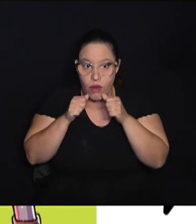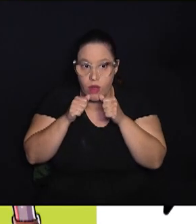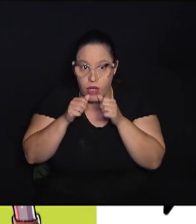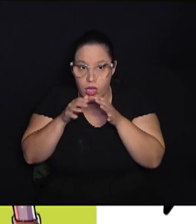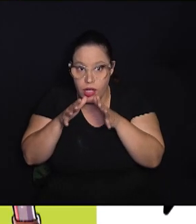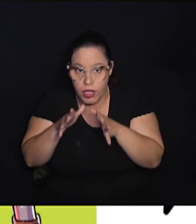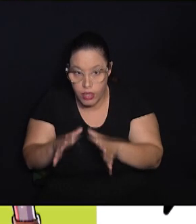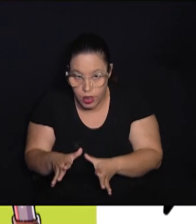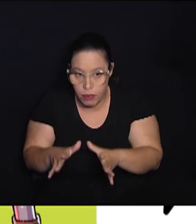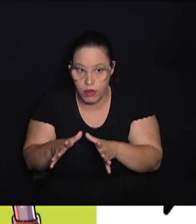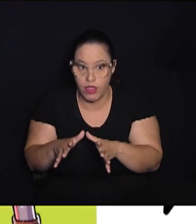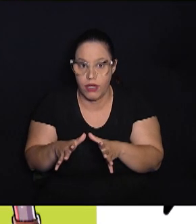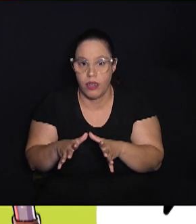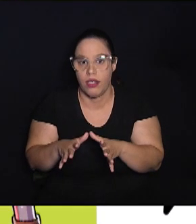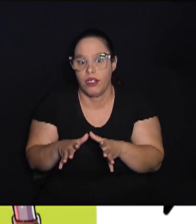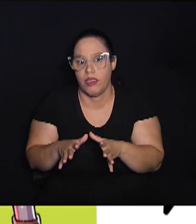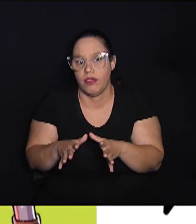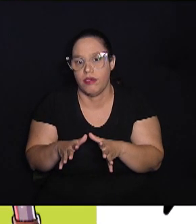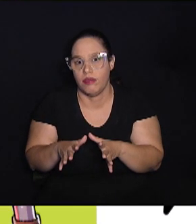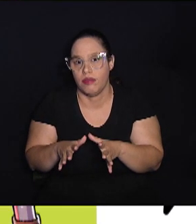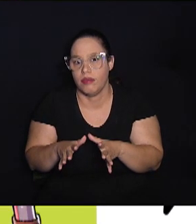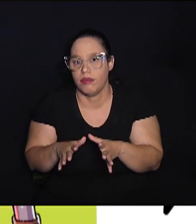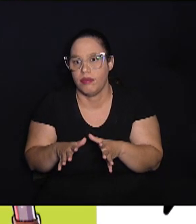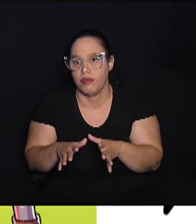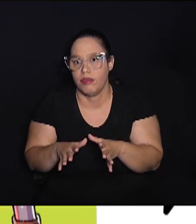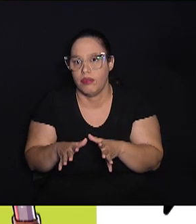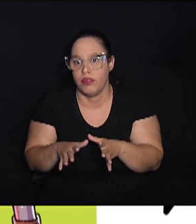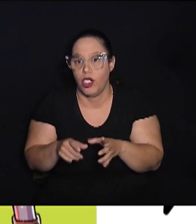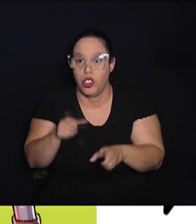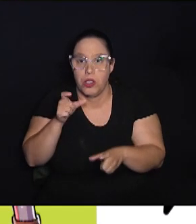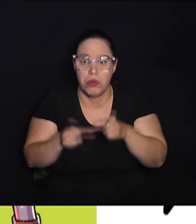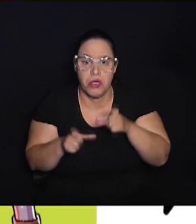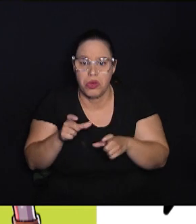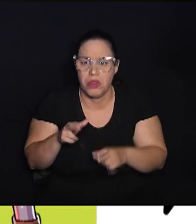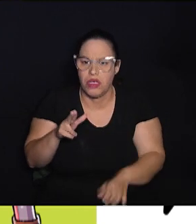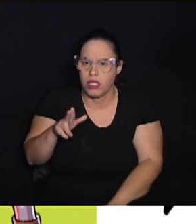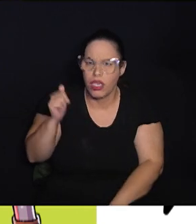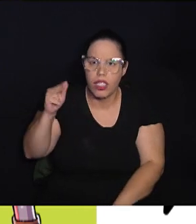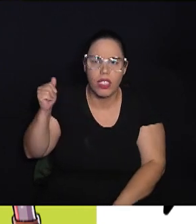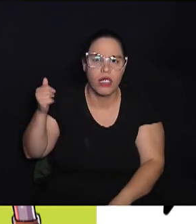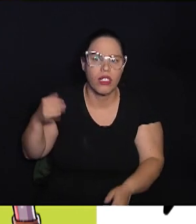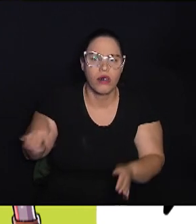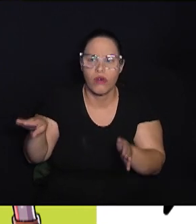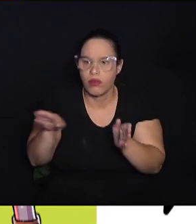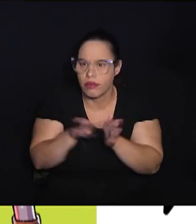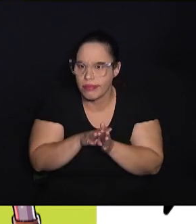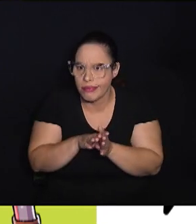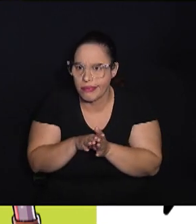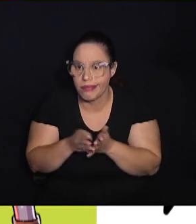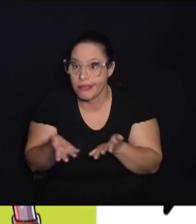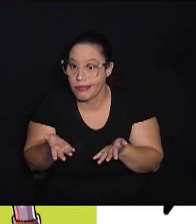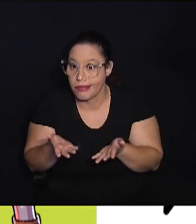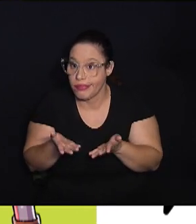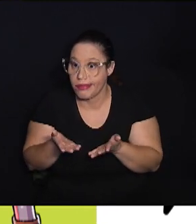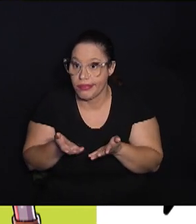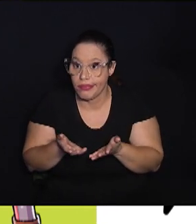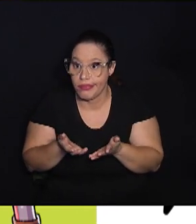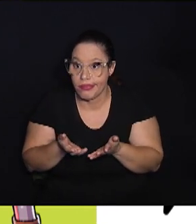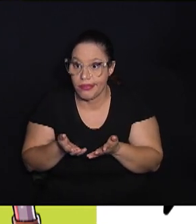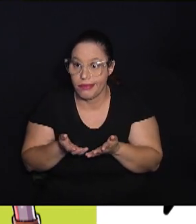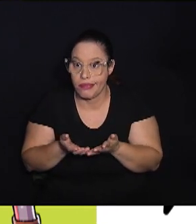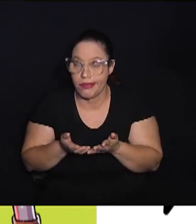quadrinhos para para públicos que que que provavelmente nunca iam acessar né a gente tem aqui no Brasil uma característica como eu já disse né que